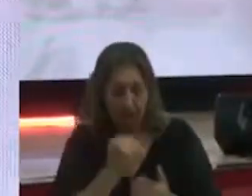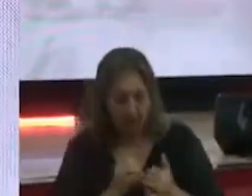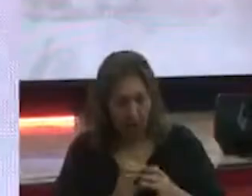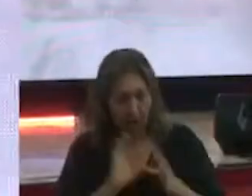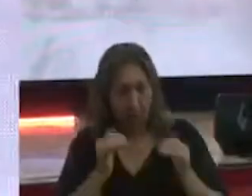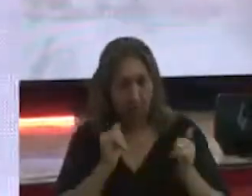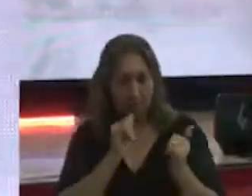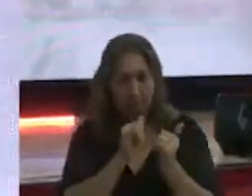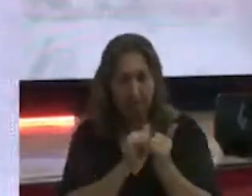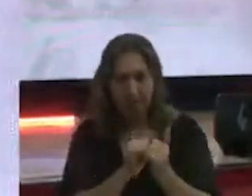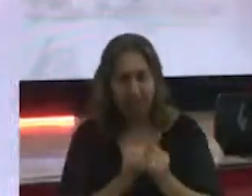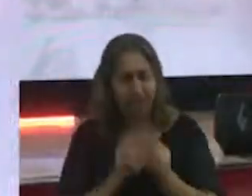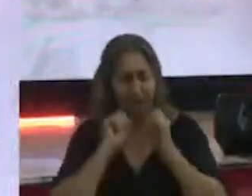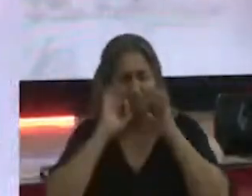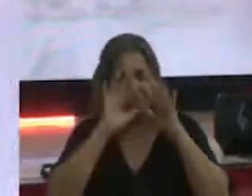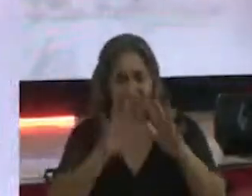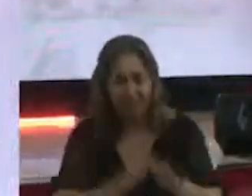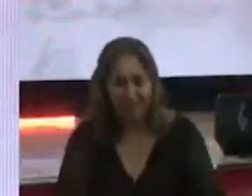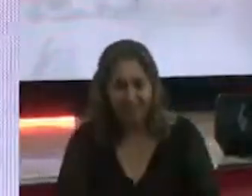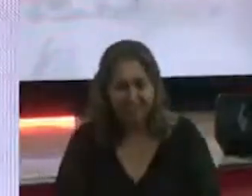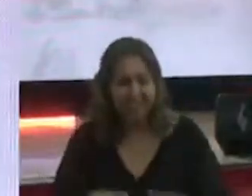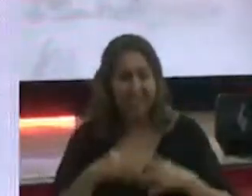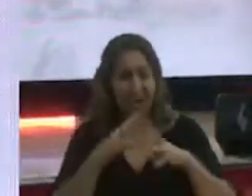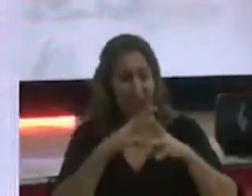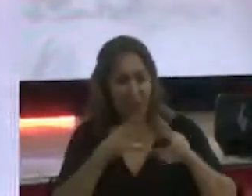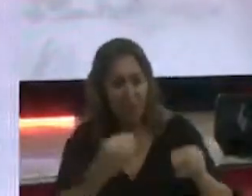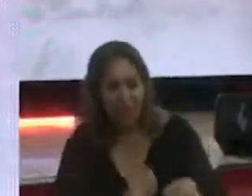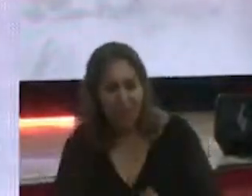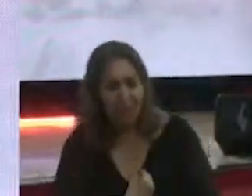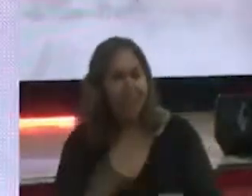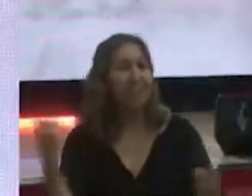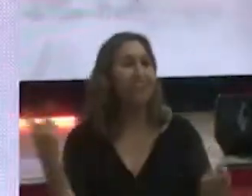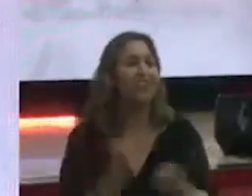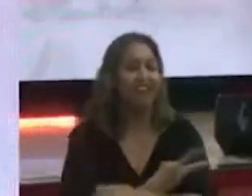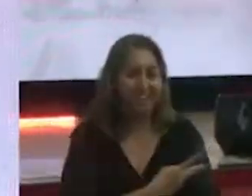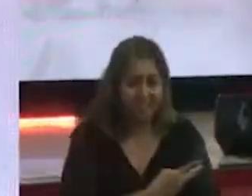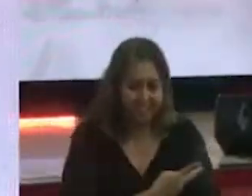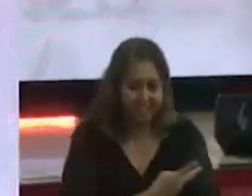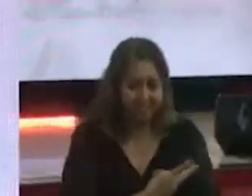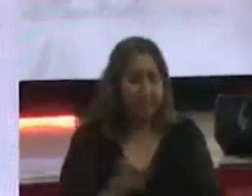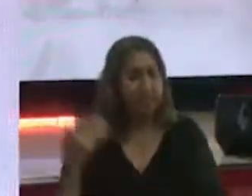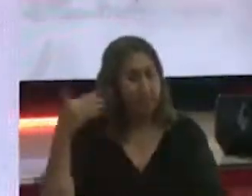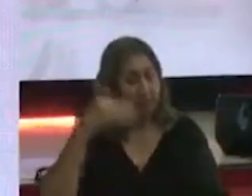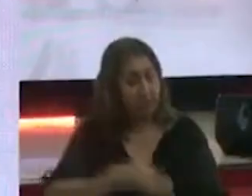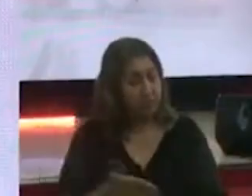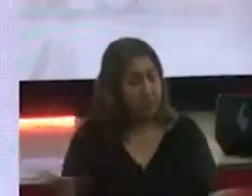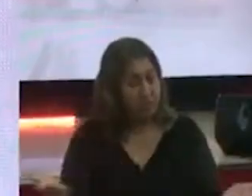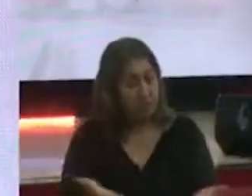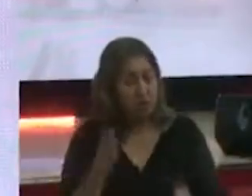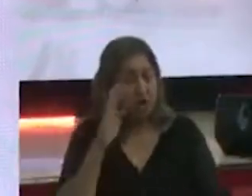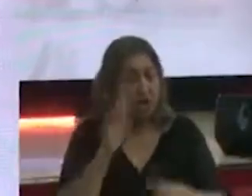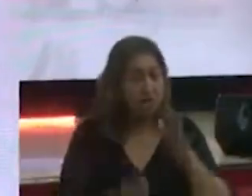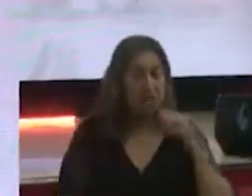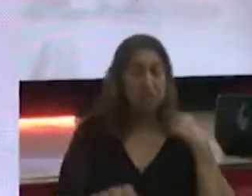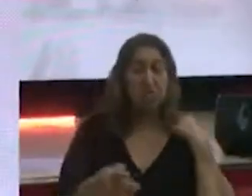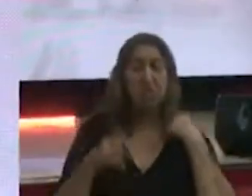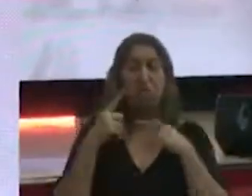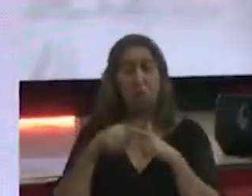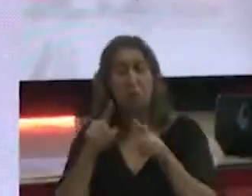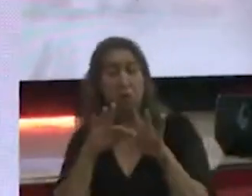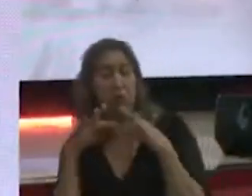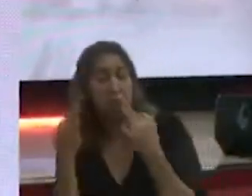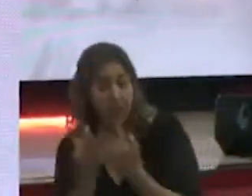atrai a unção de Deus na sua vida se você veio esta noite talvez você tenha problemas na